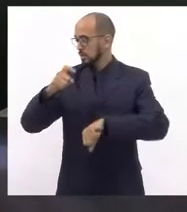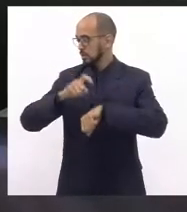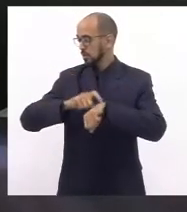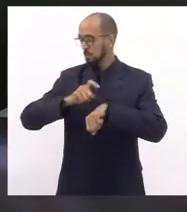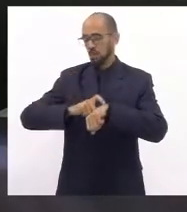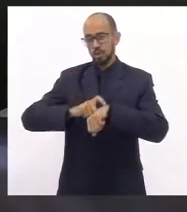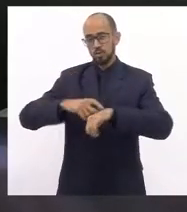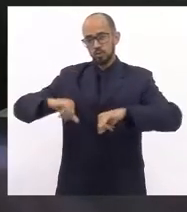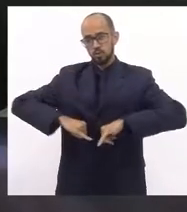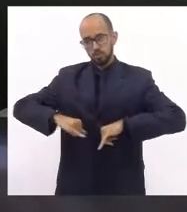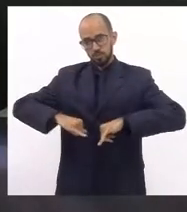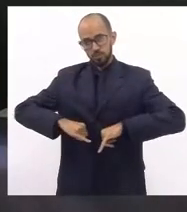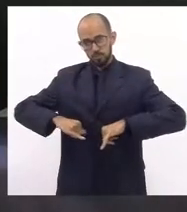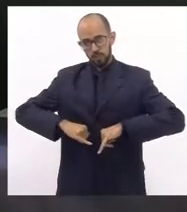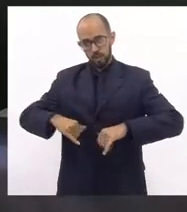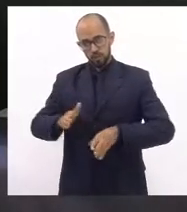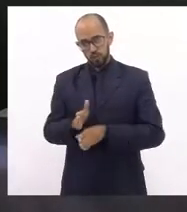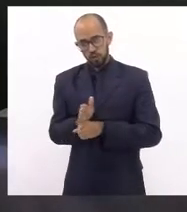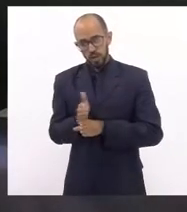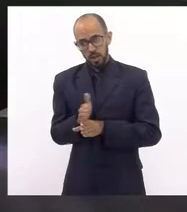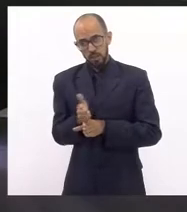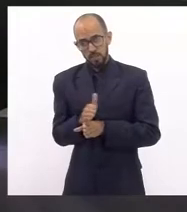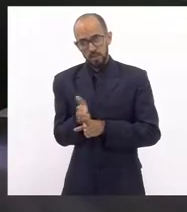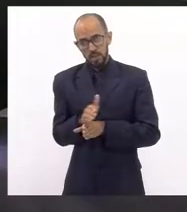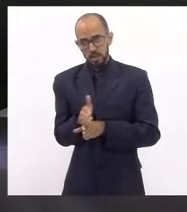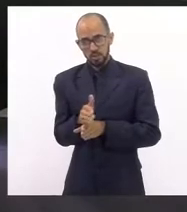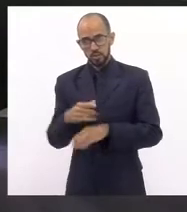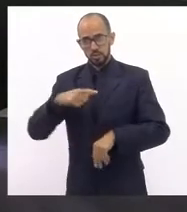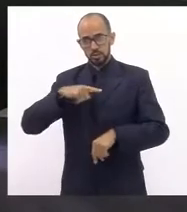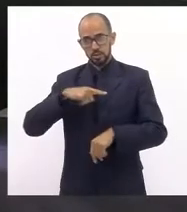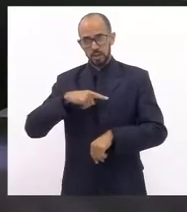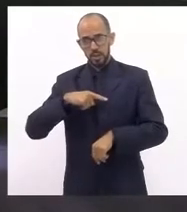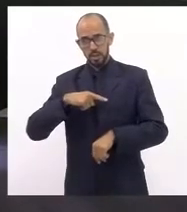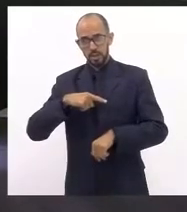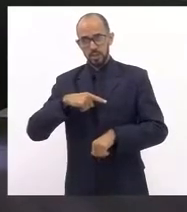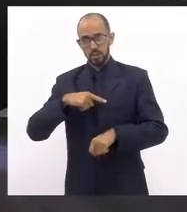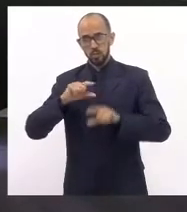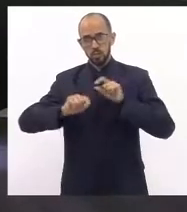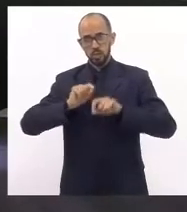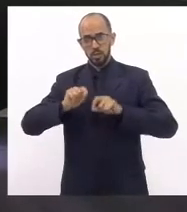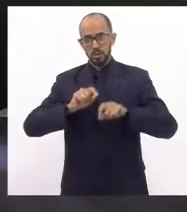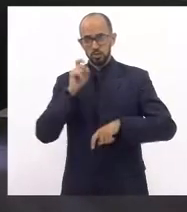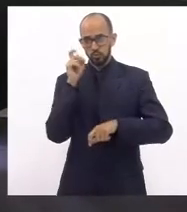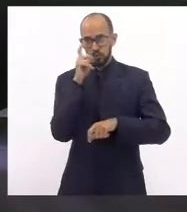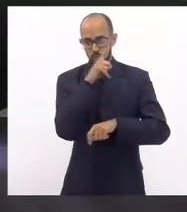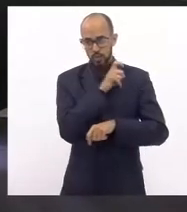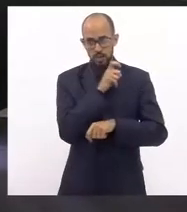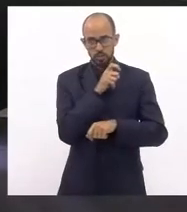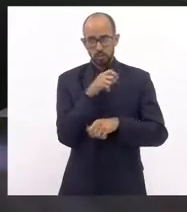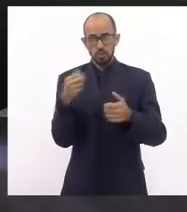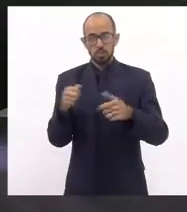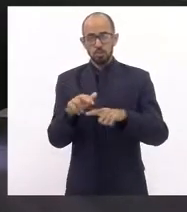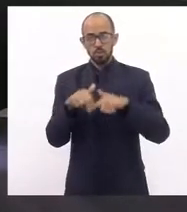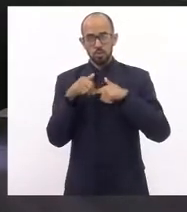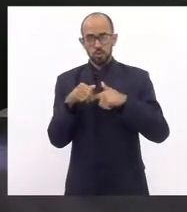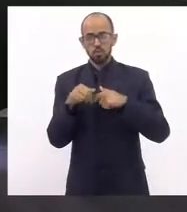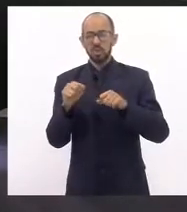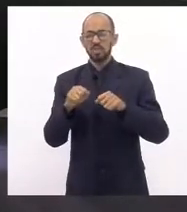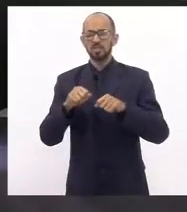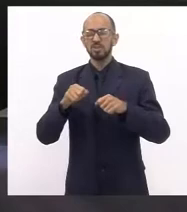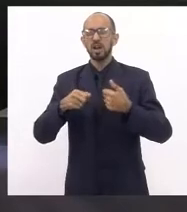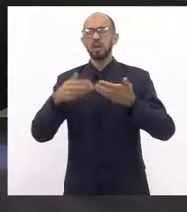no momento de vulnerabilidade, existem para ele dificuldades e traz para isso doença, né,